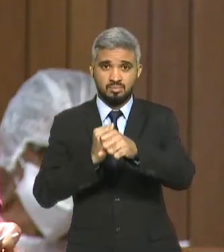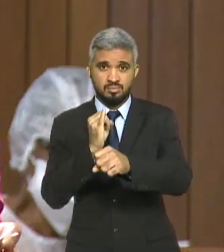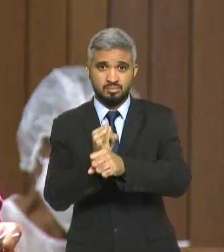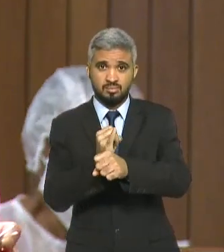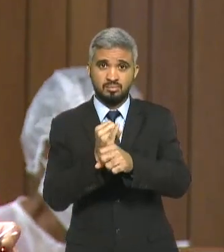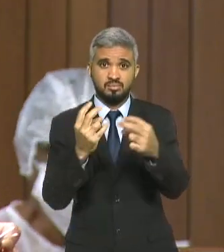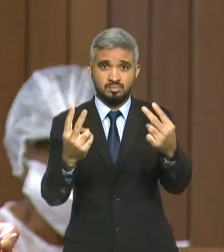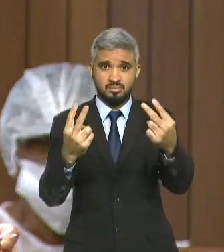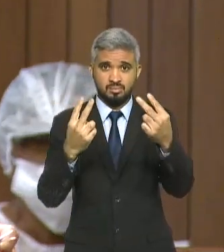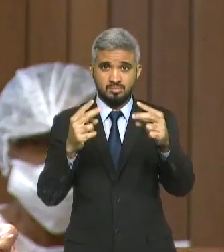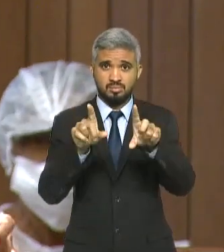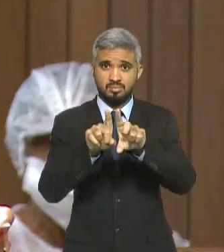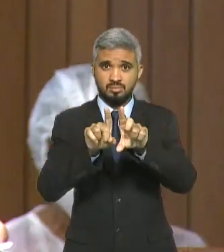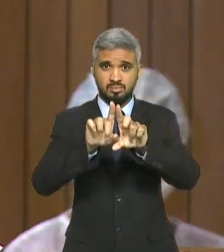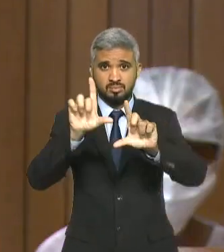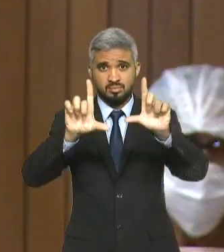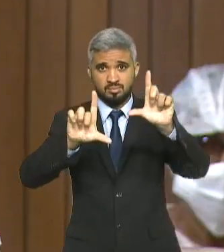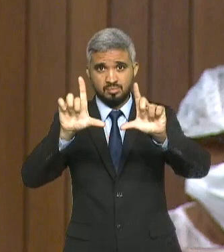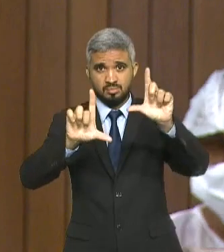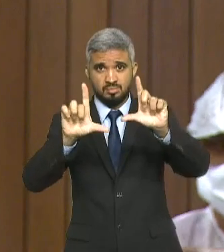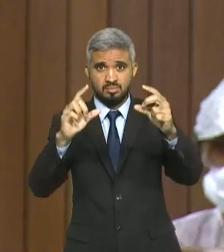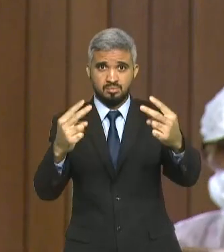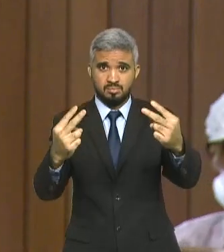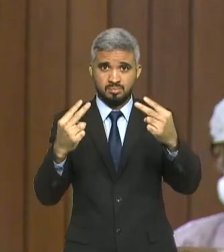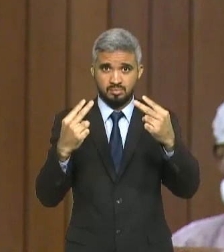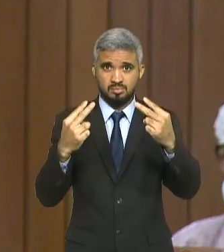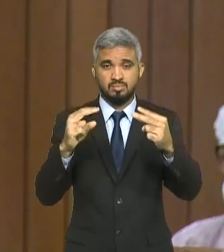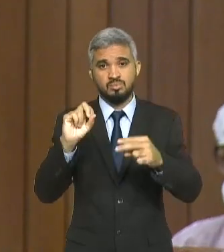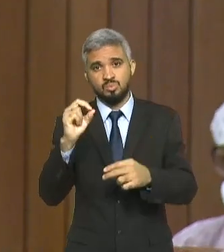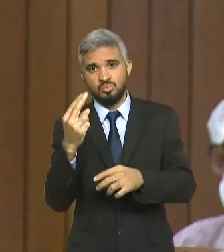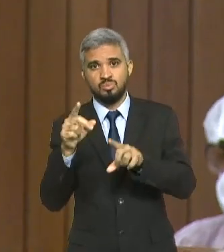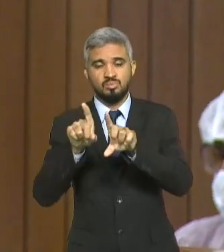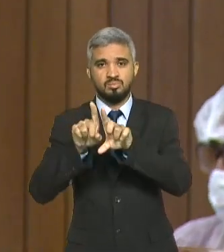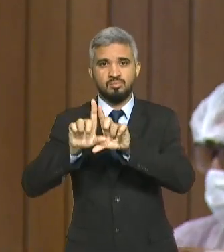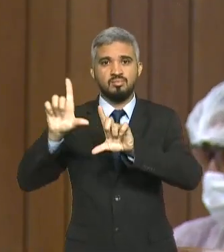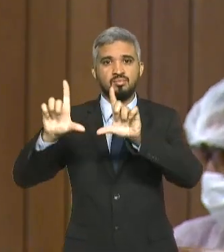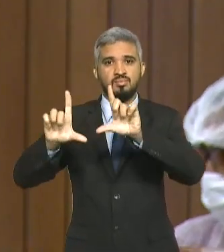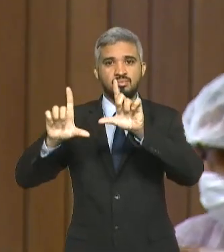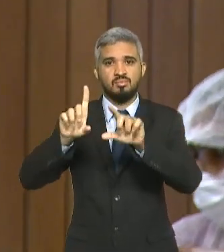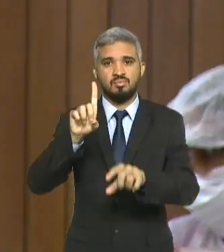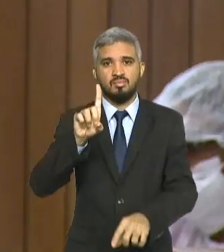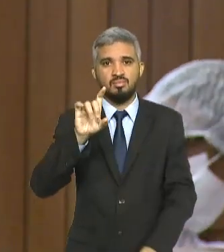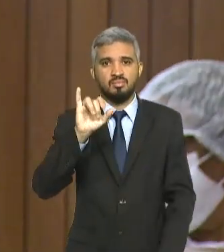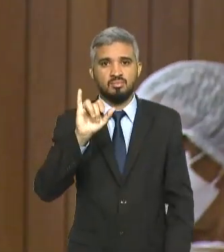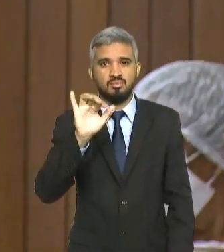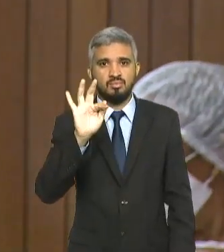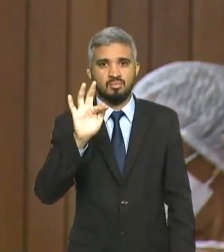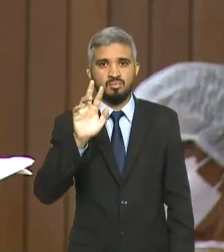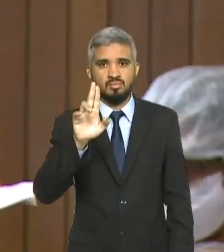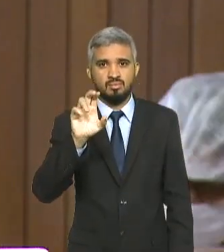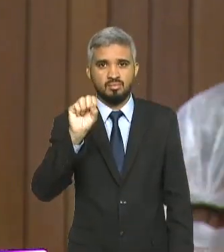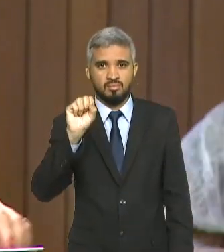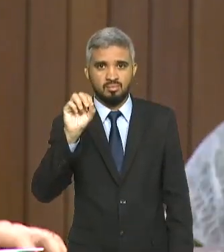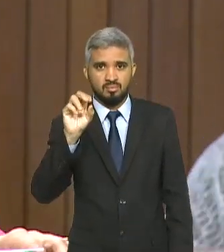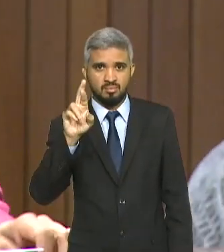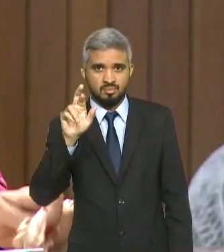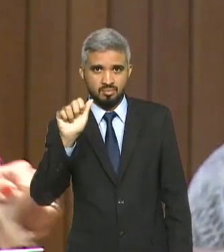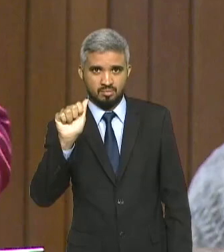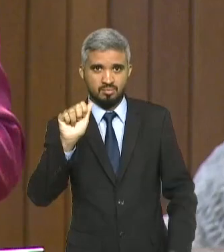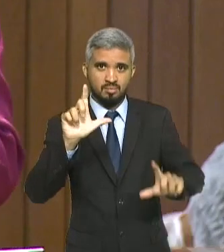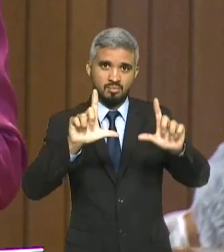que nos acompanham através da TV Assembleia, da TV Difusora, meu cordial bom dia a todos. Inicio aqui a minha